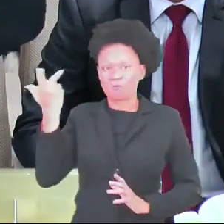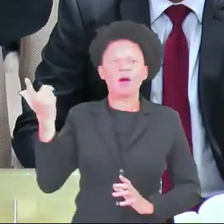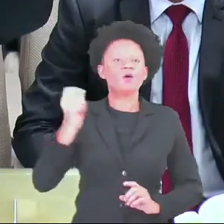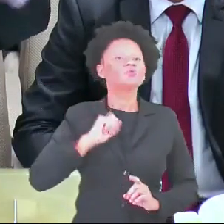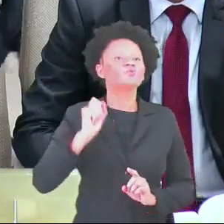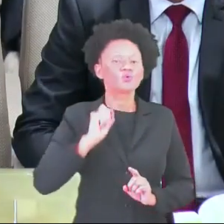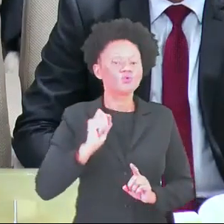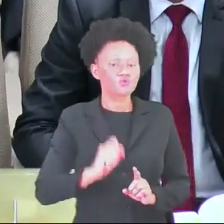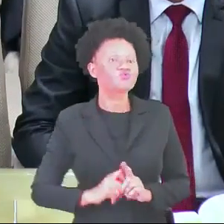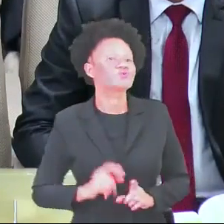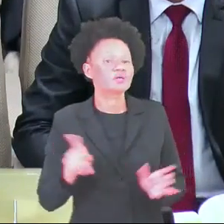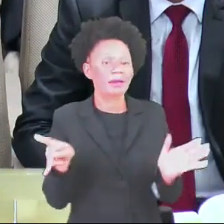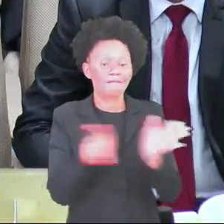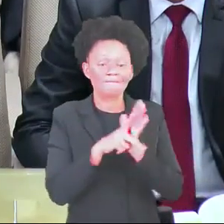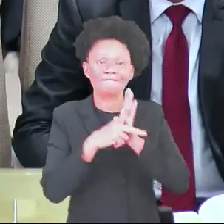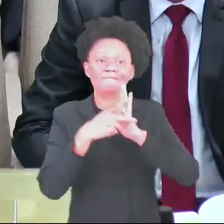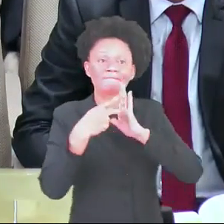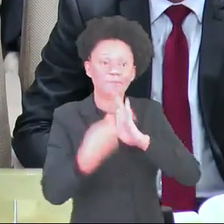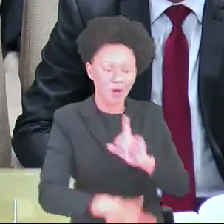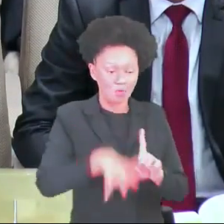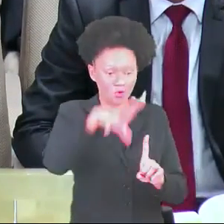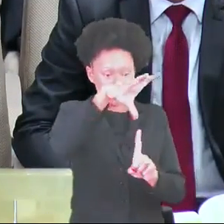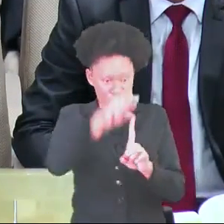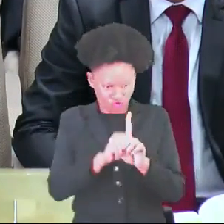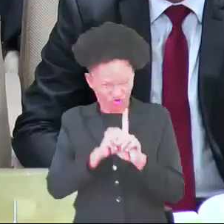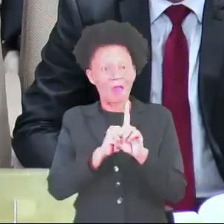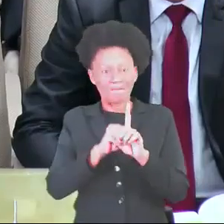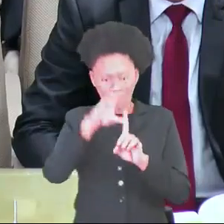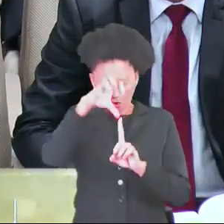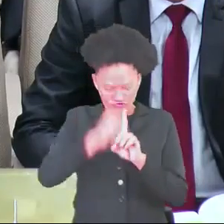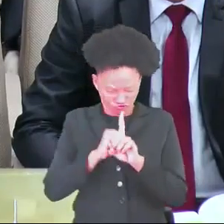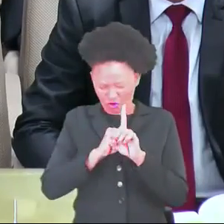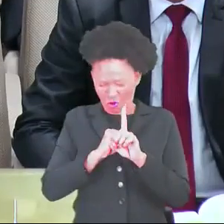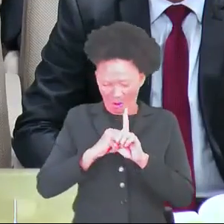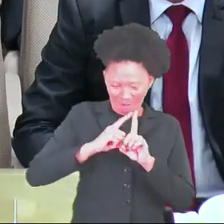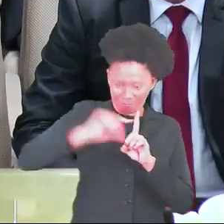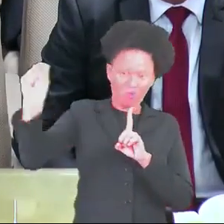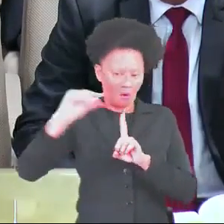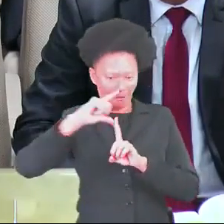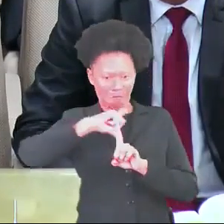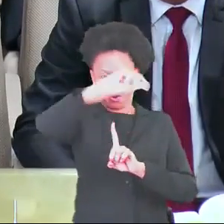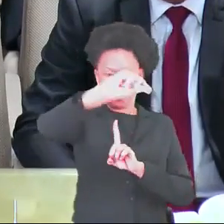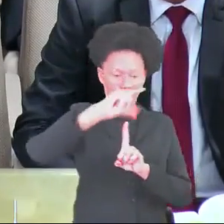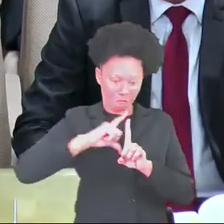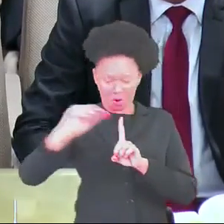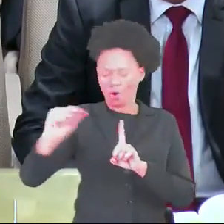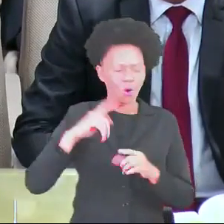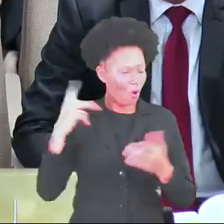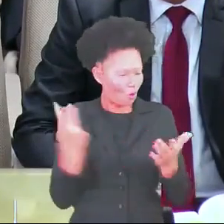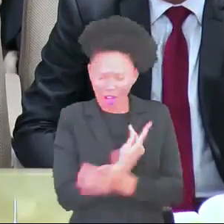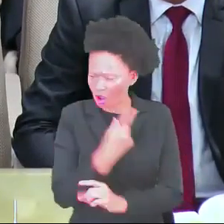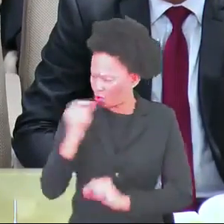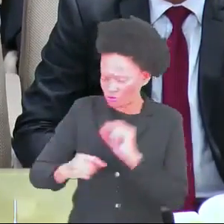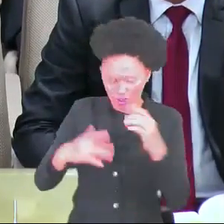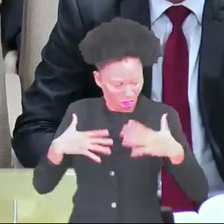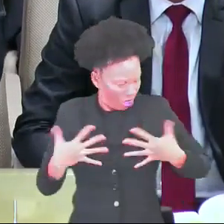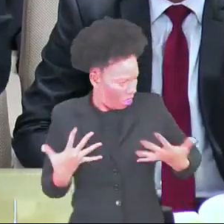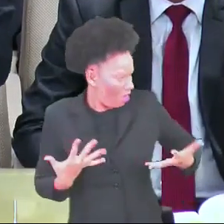já vão embora. E de repente, pelo poder do nome de Jesus, as coisas mudam. E ele diz assim: o que aconteceu